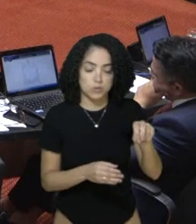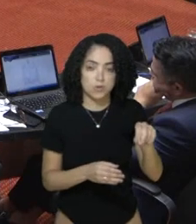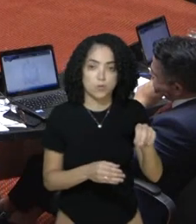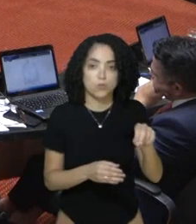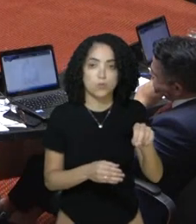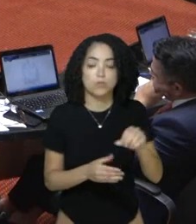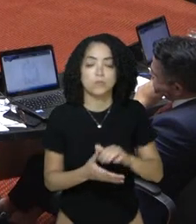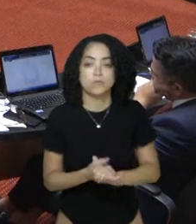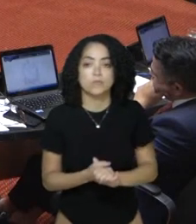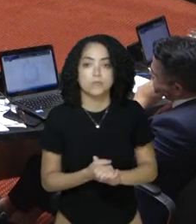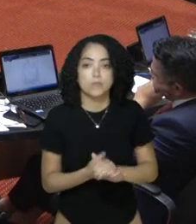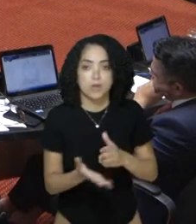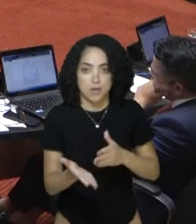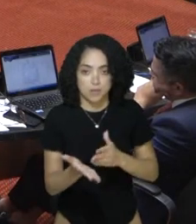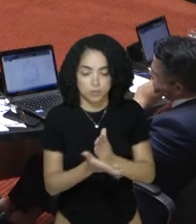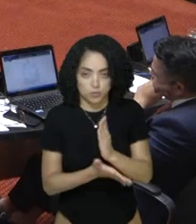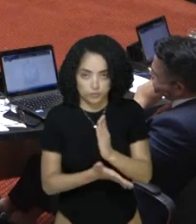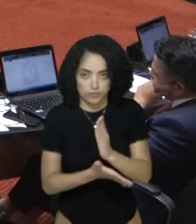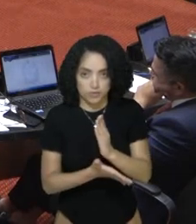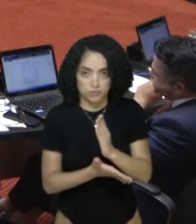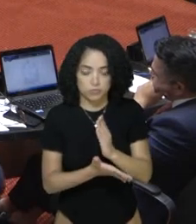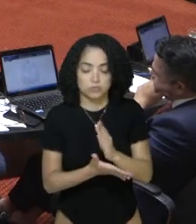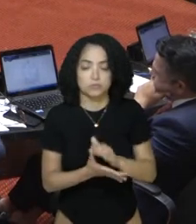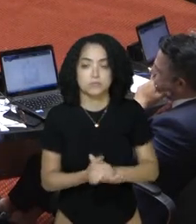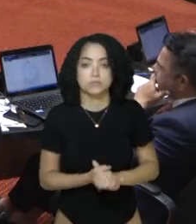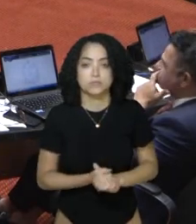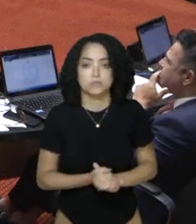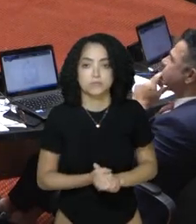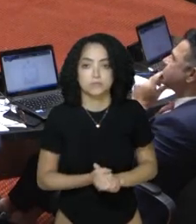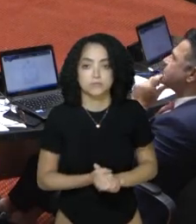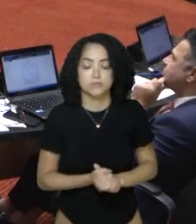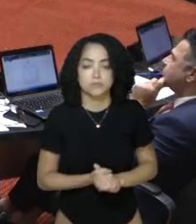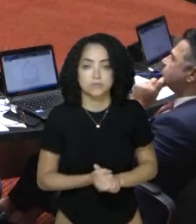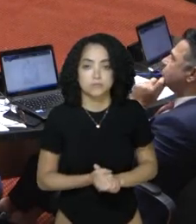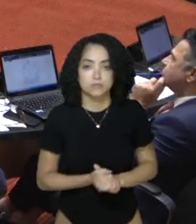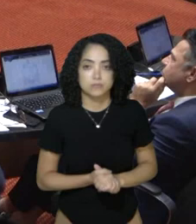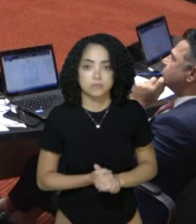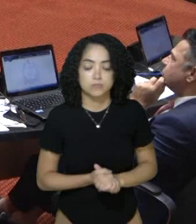está aprovado o projeto.